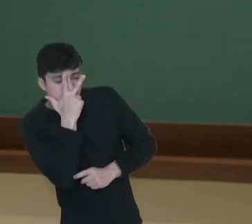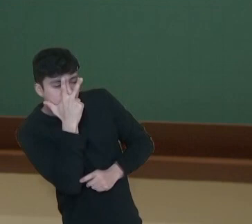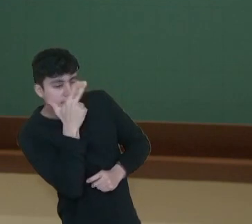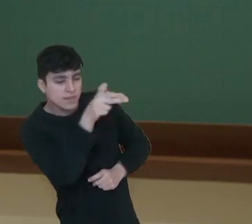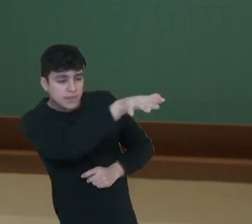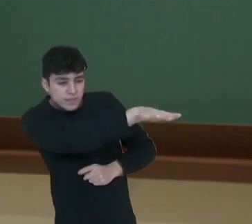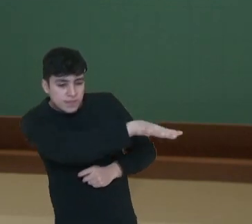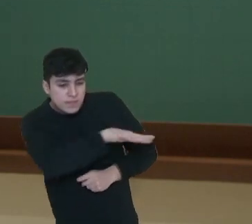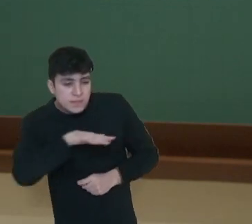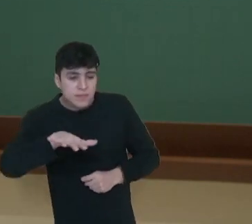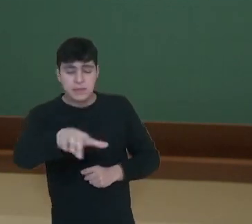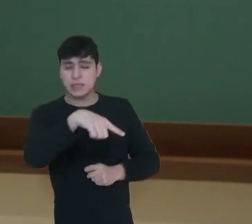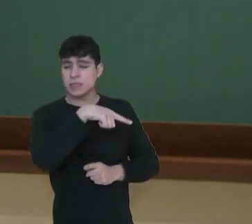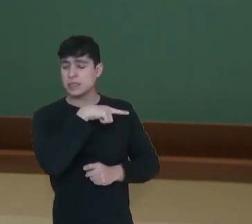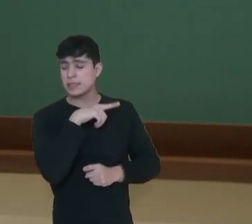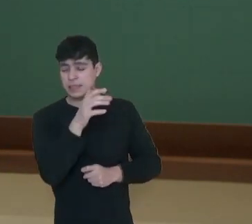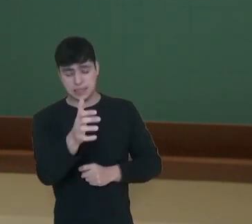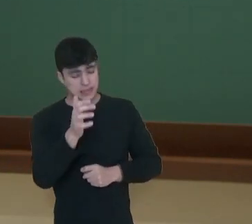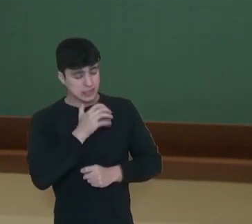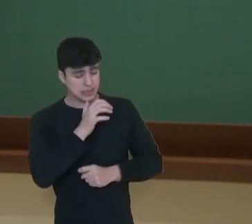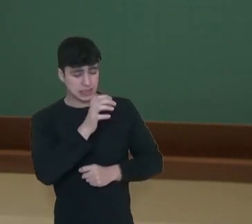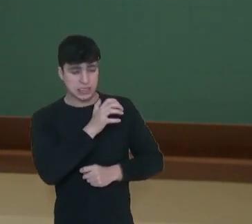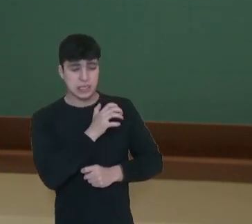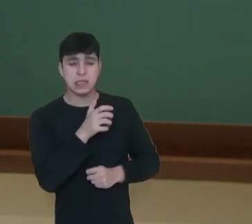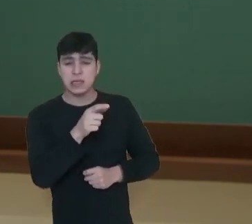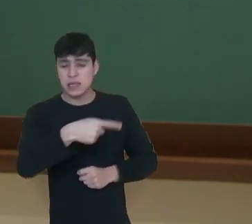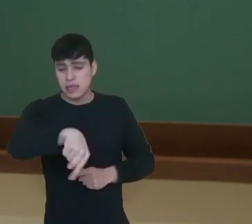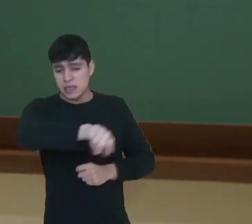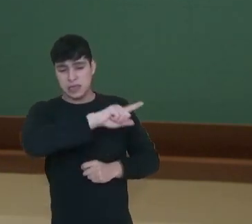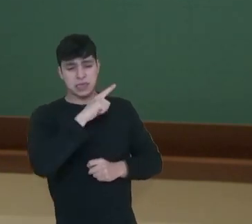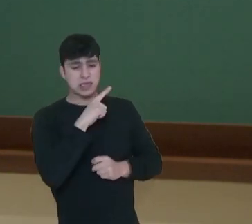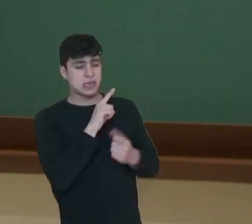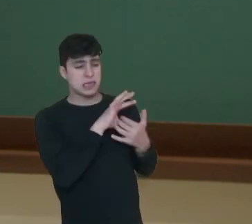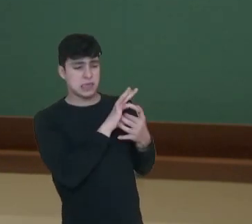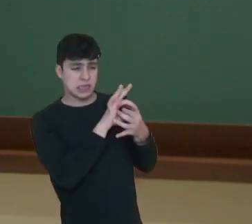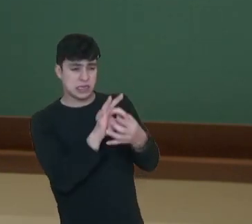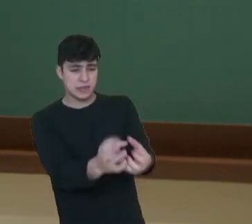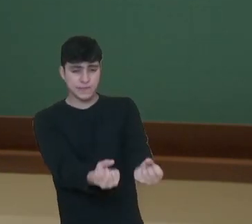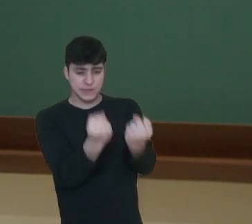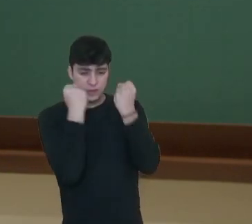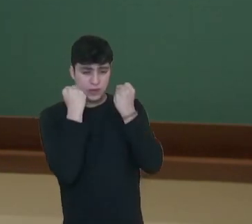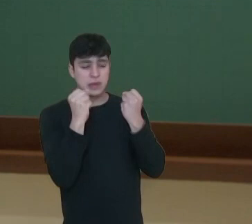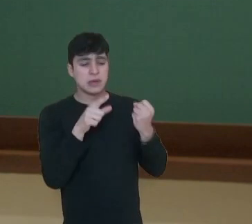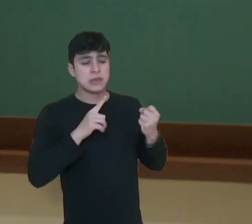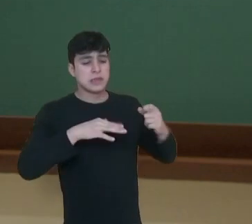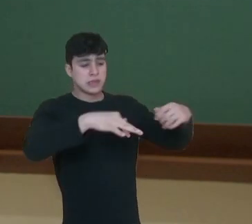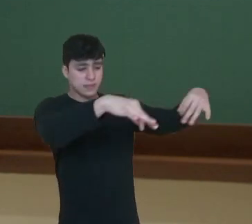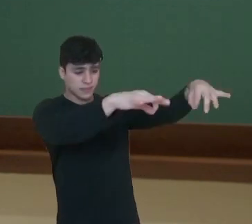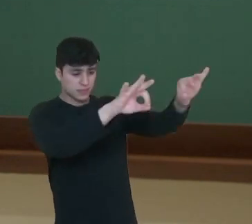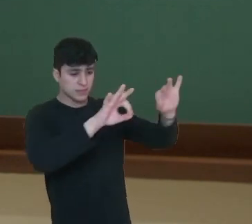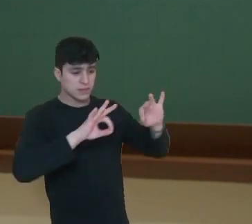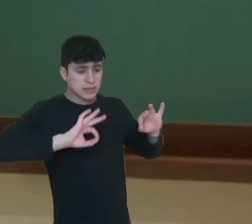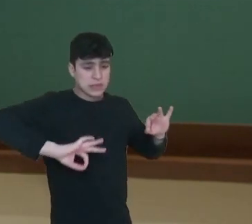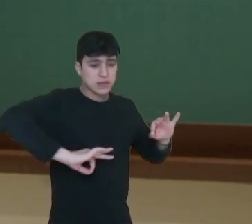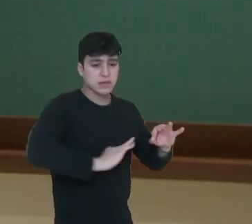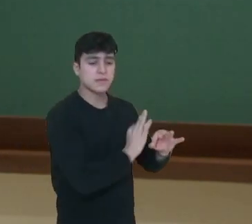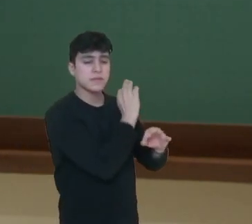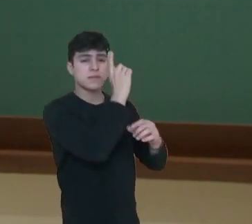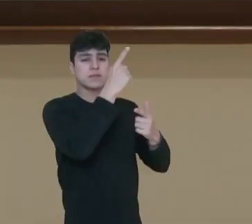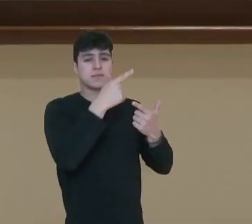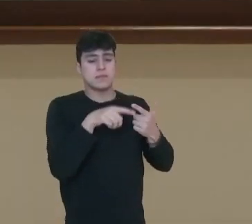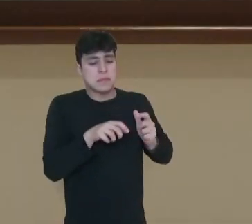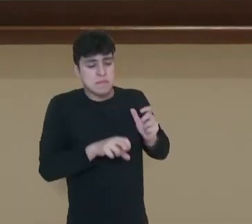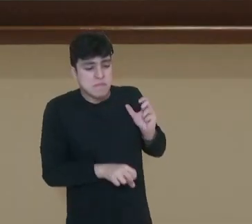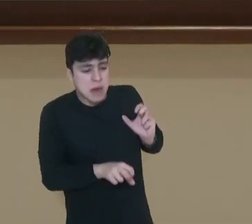região com uma riqueza enorme, uma riqueza, um contexto têxtil, de minerais, uma